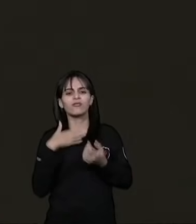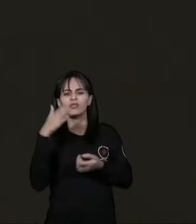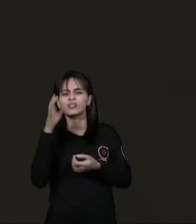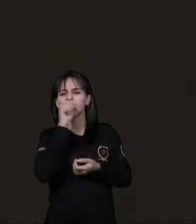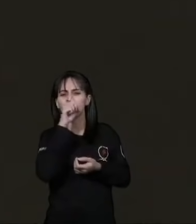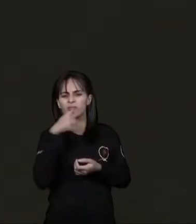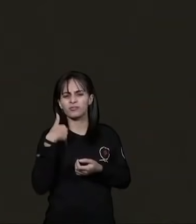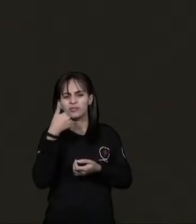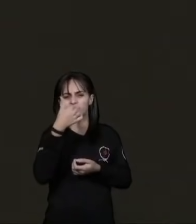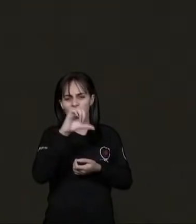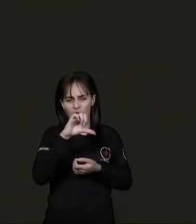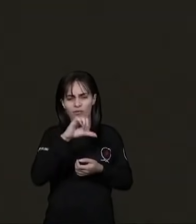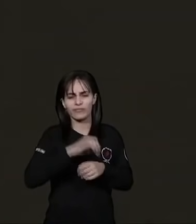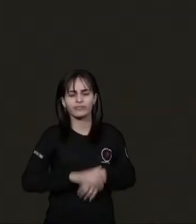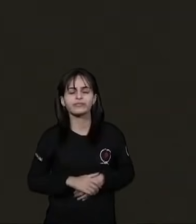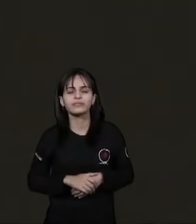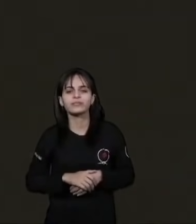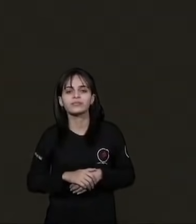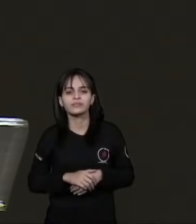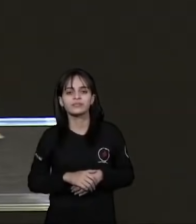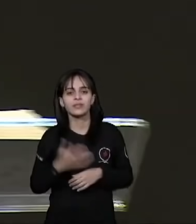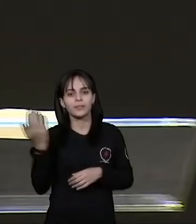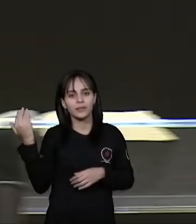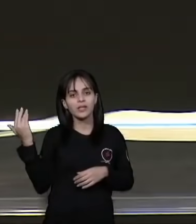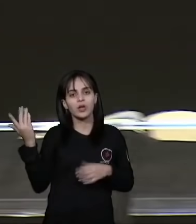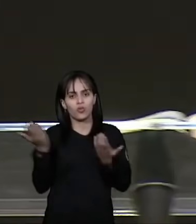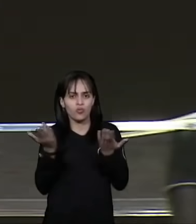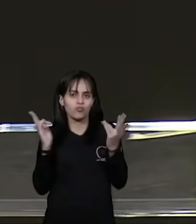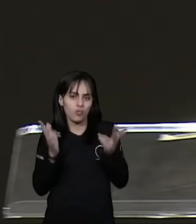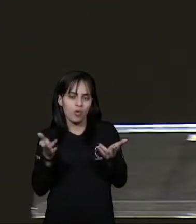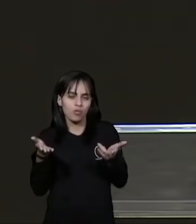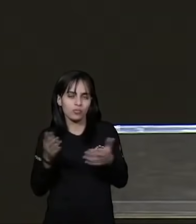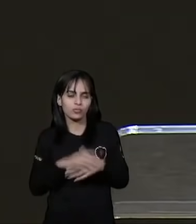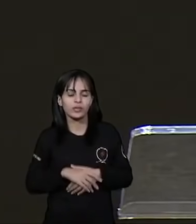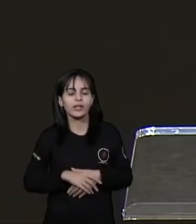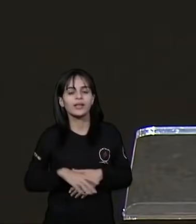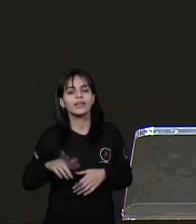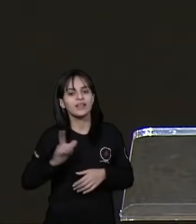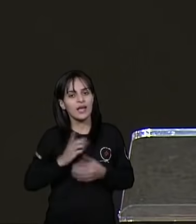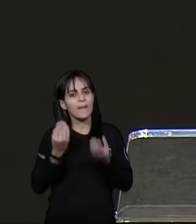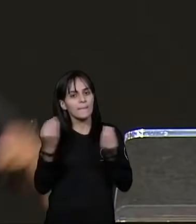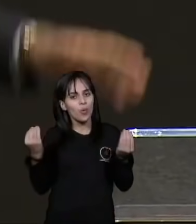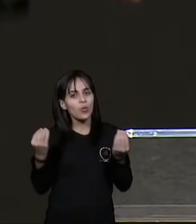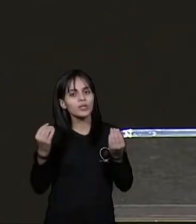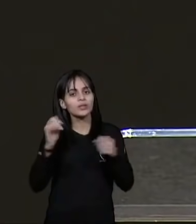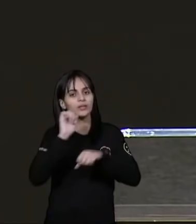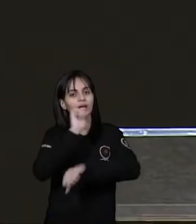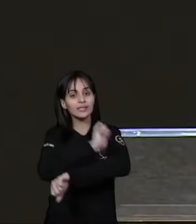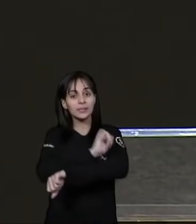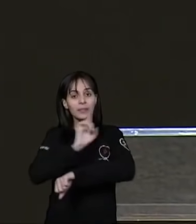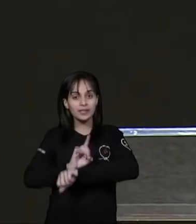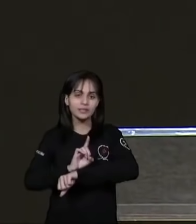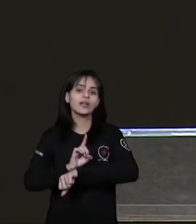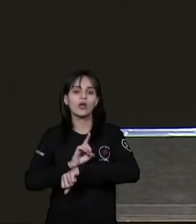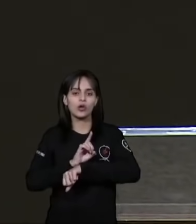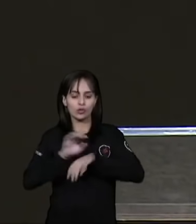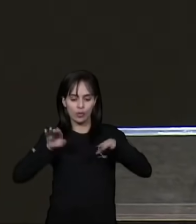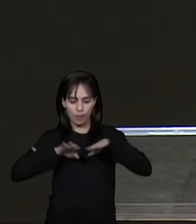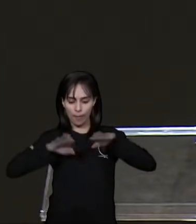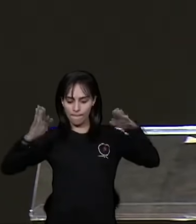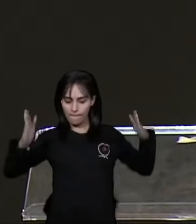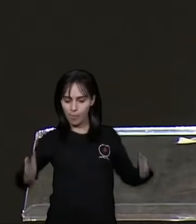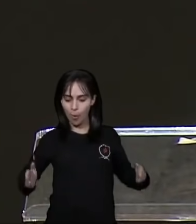sábado eu tinha 19 anos e naquela época como também hoje ainda existe muitas Assembleia de Deus aqueles púlpitos